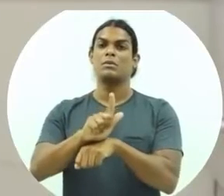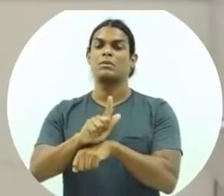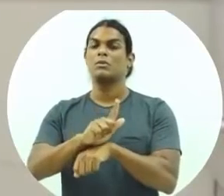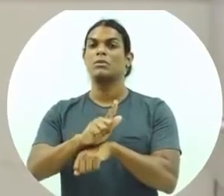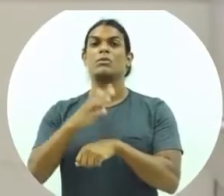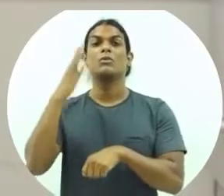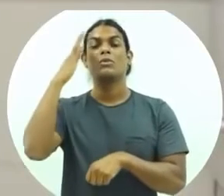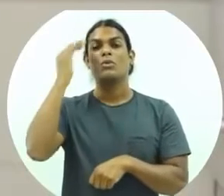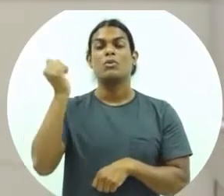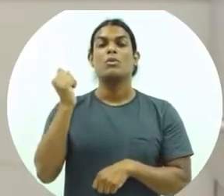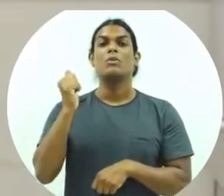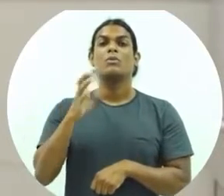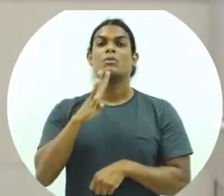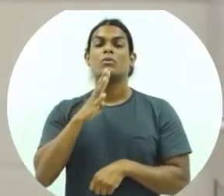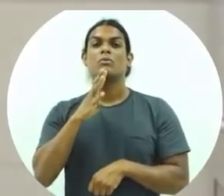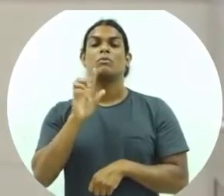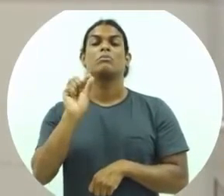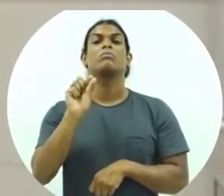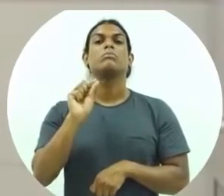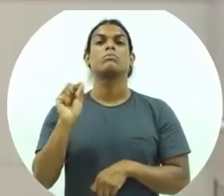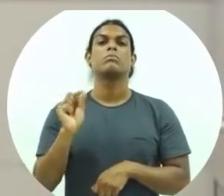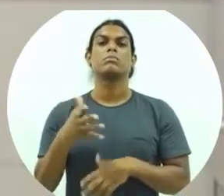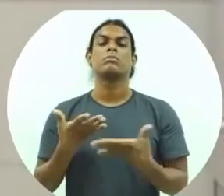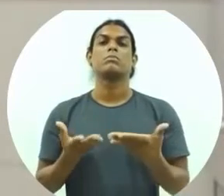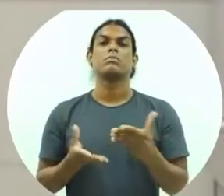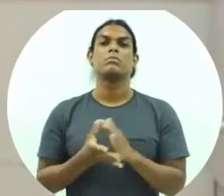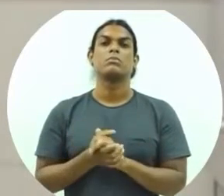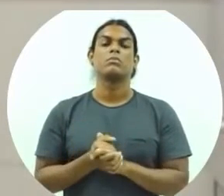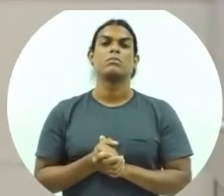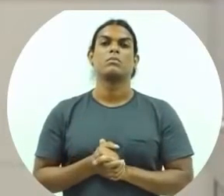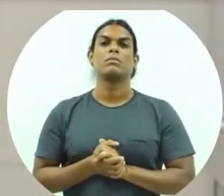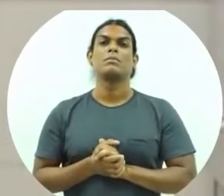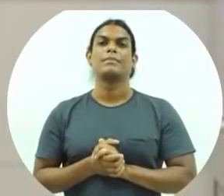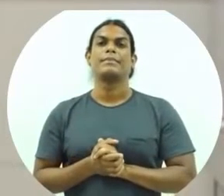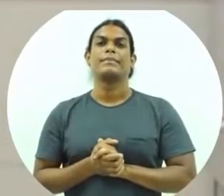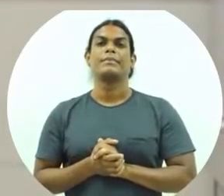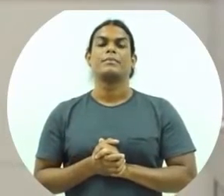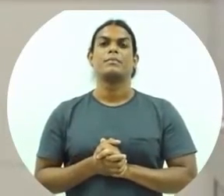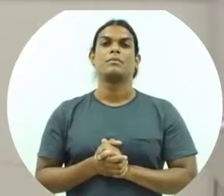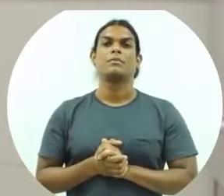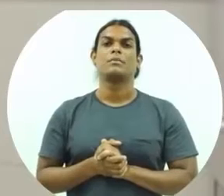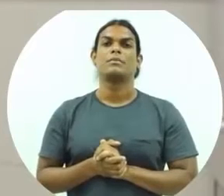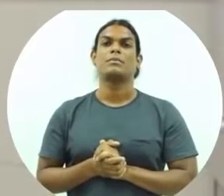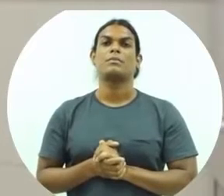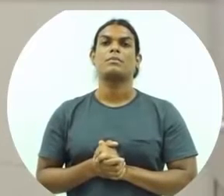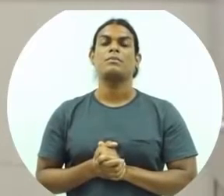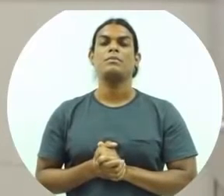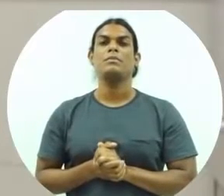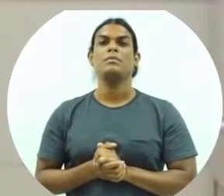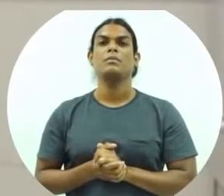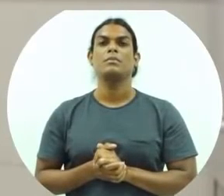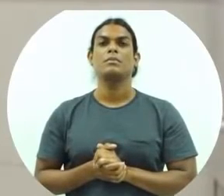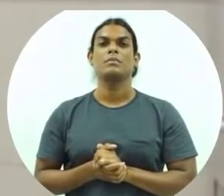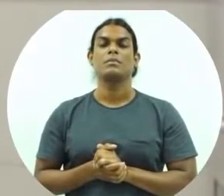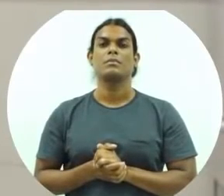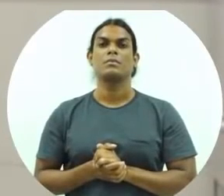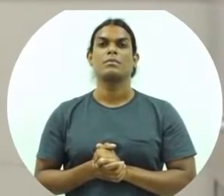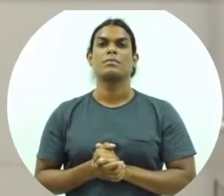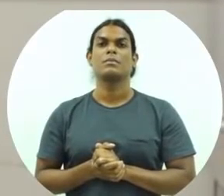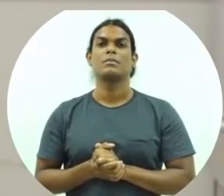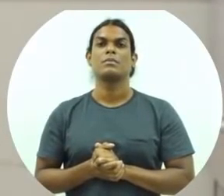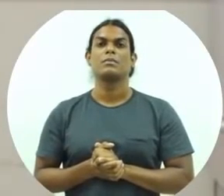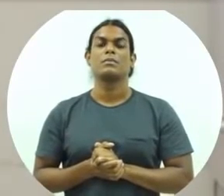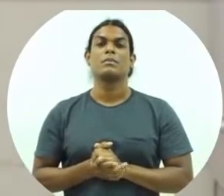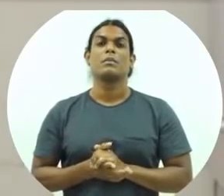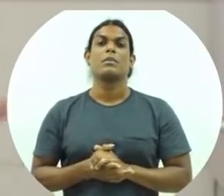conhece quais as expectativas de seu chefe a respeito de seu desempenho, de seus pontos fortes e seus pontos